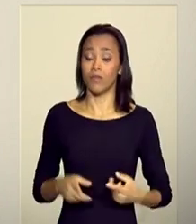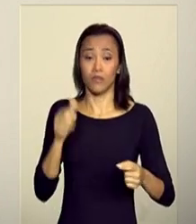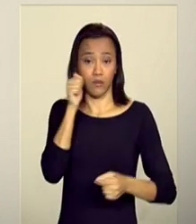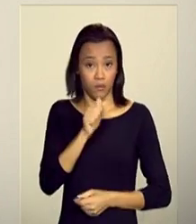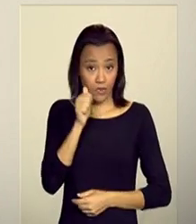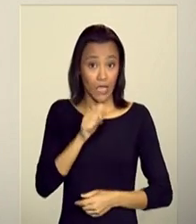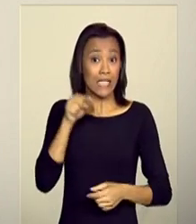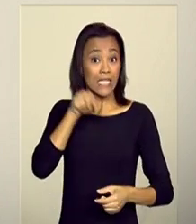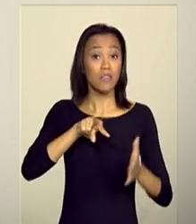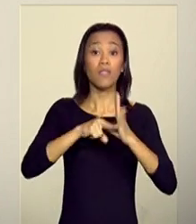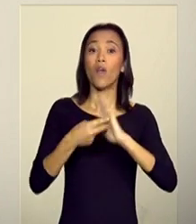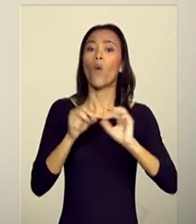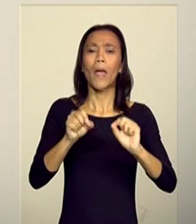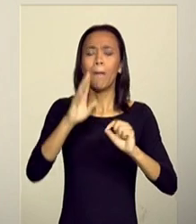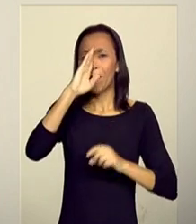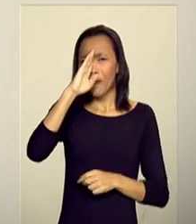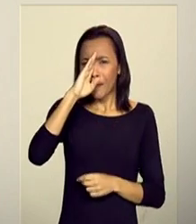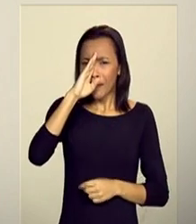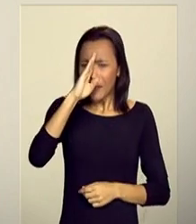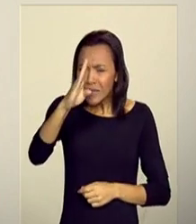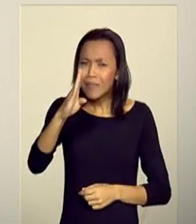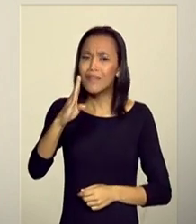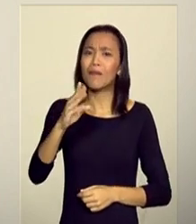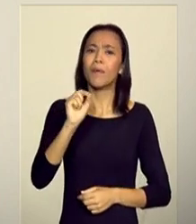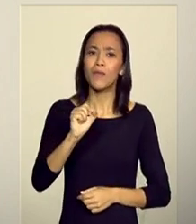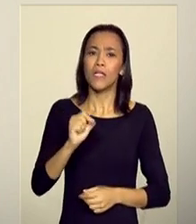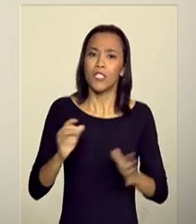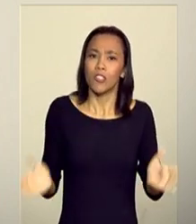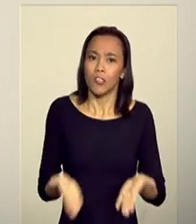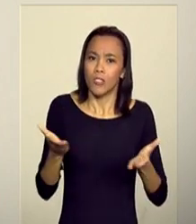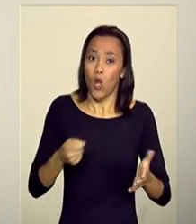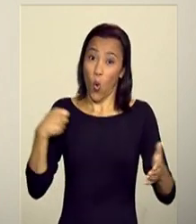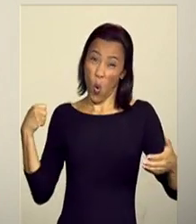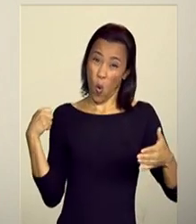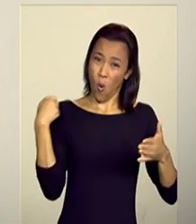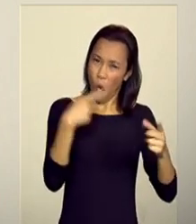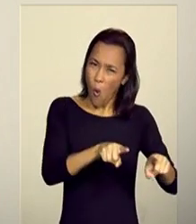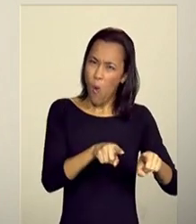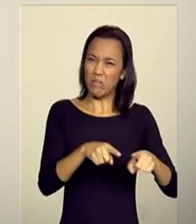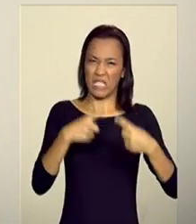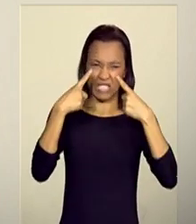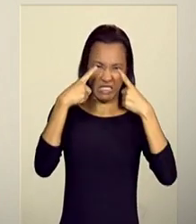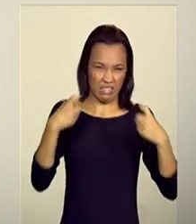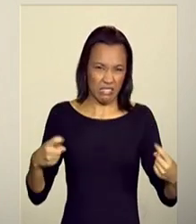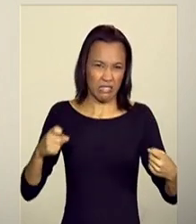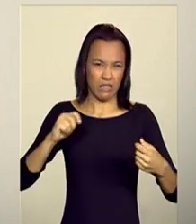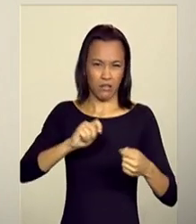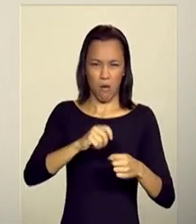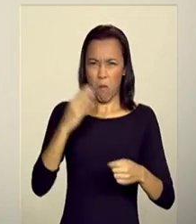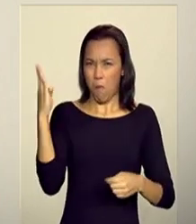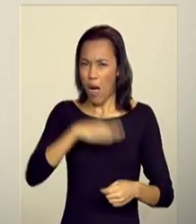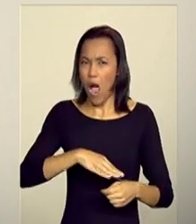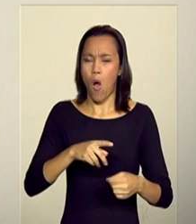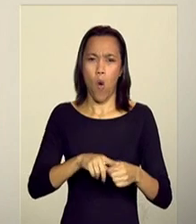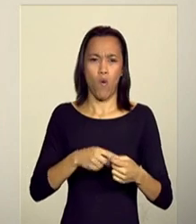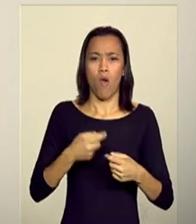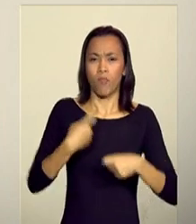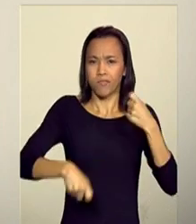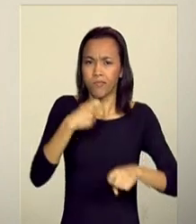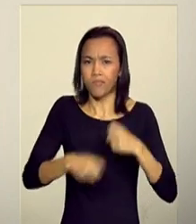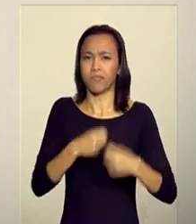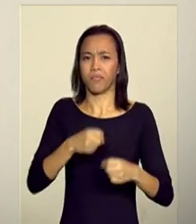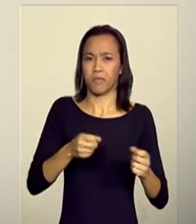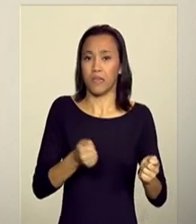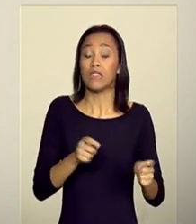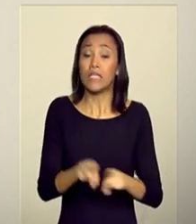isso significa principalmente intensificar o combate contra os crimes monstruosos do tráfico